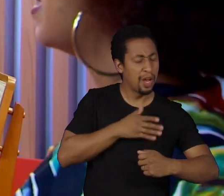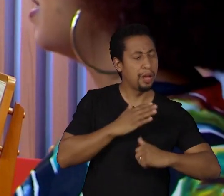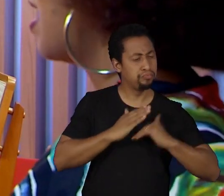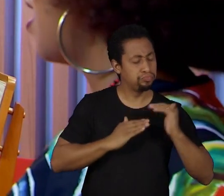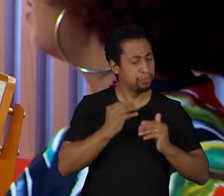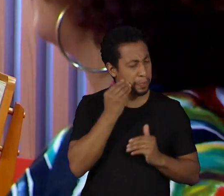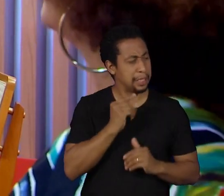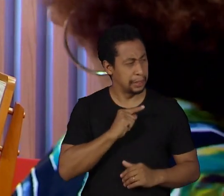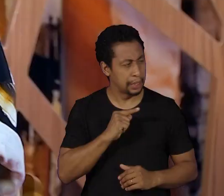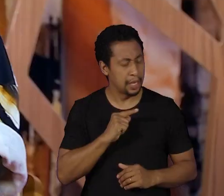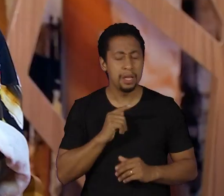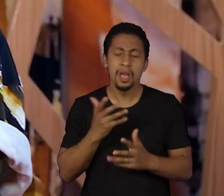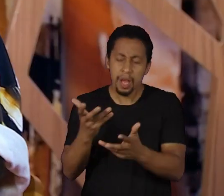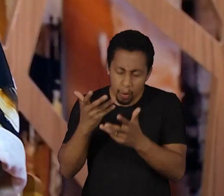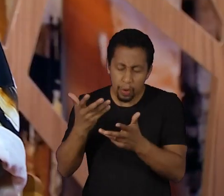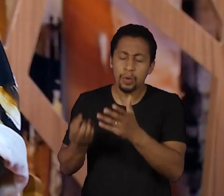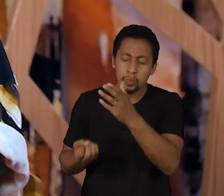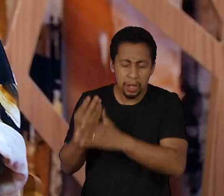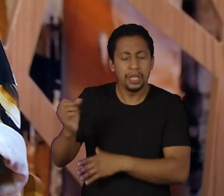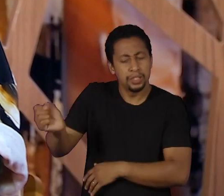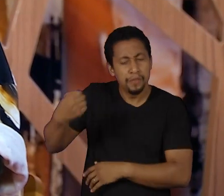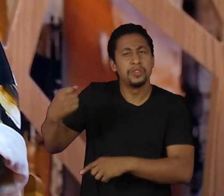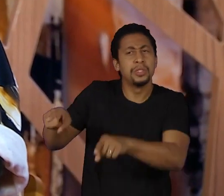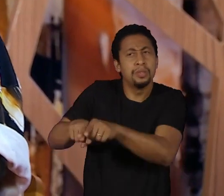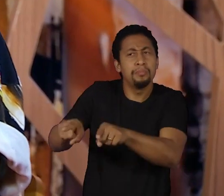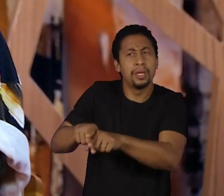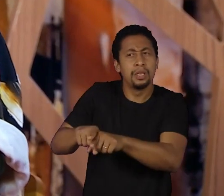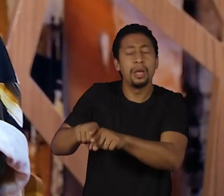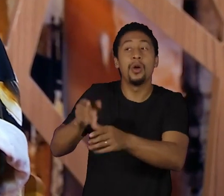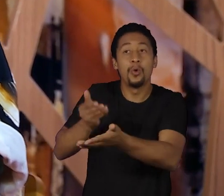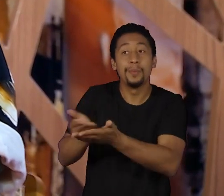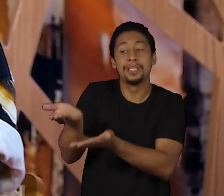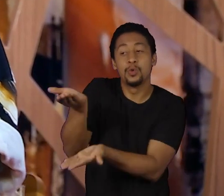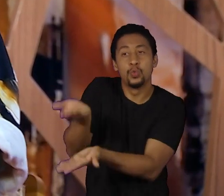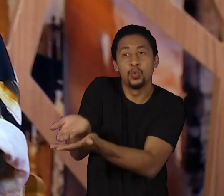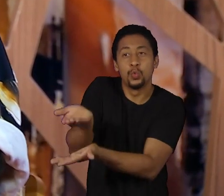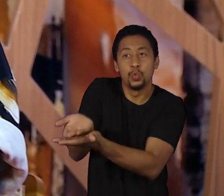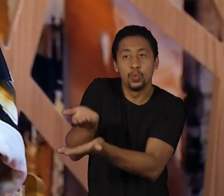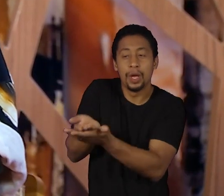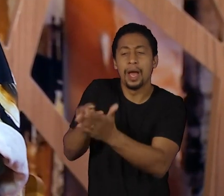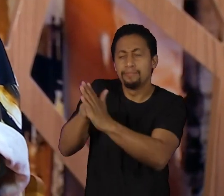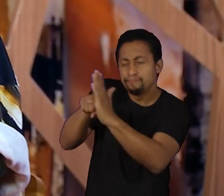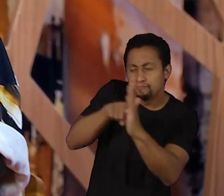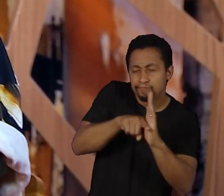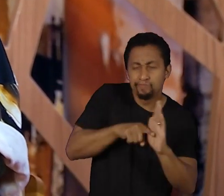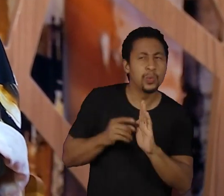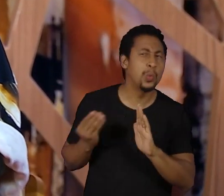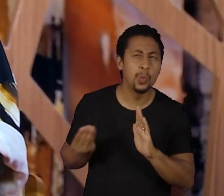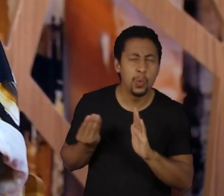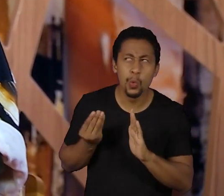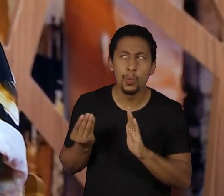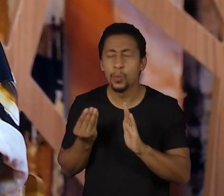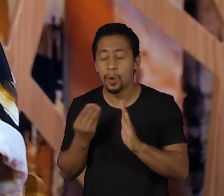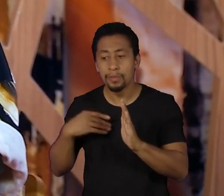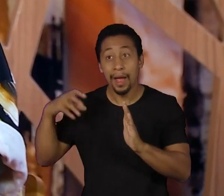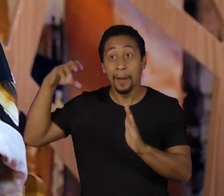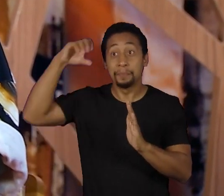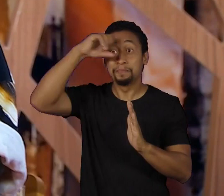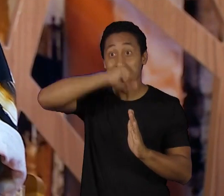a pesquisar, fui estudar também, né, para ficar técnica em fazer cerveja. Comecei a fazer cerveja em